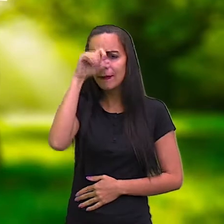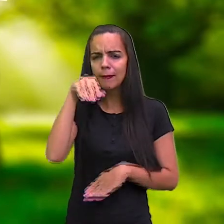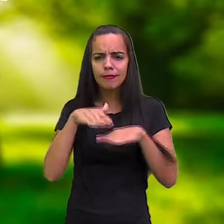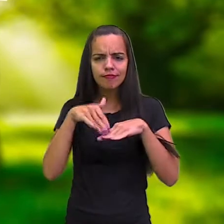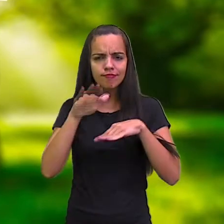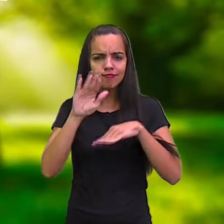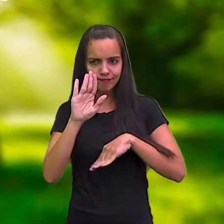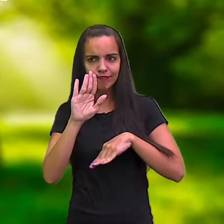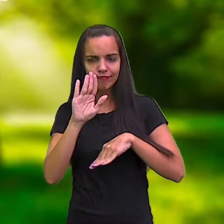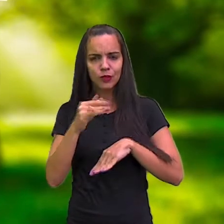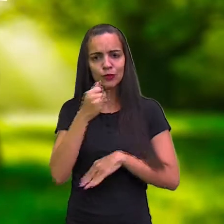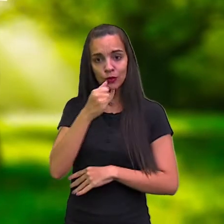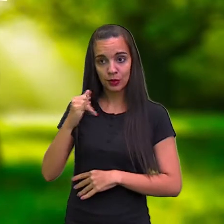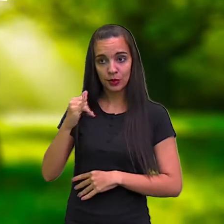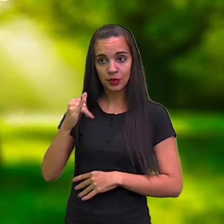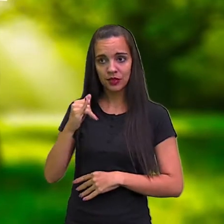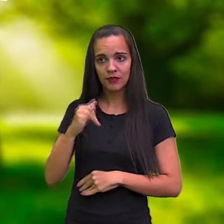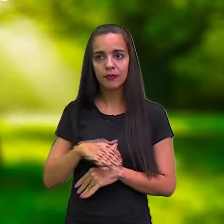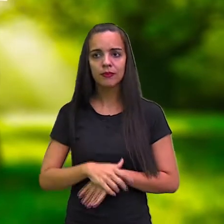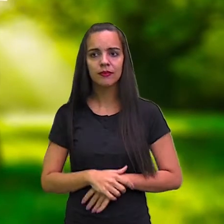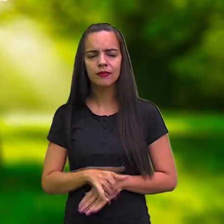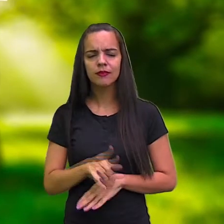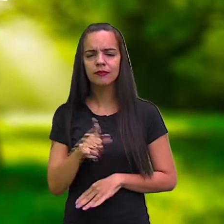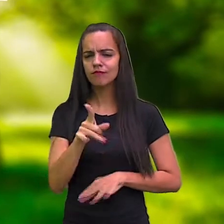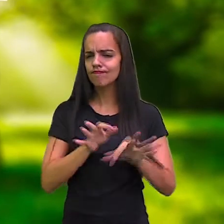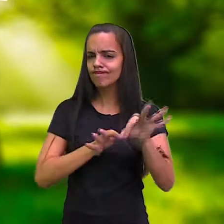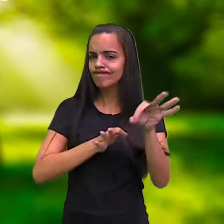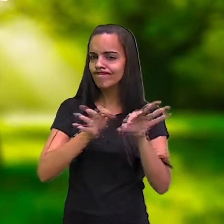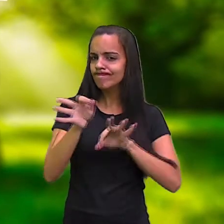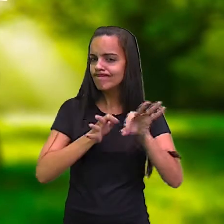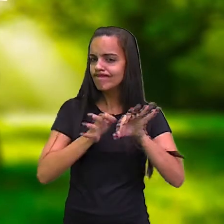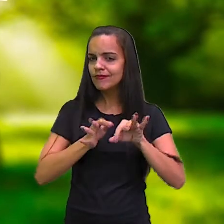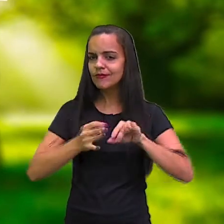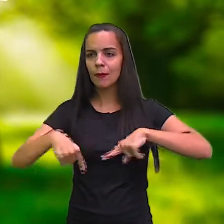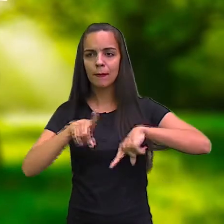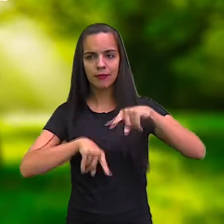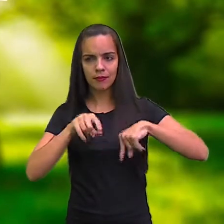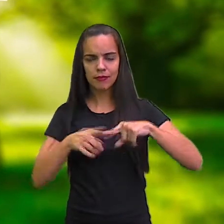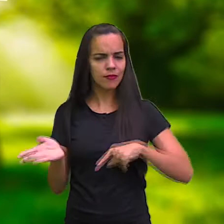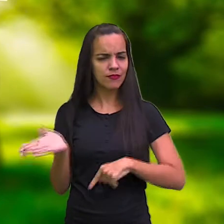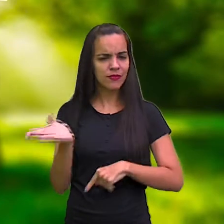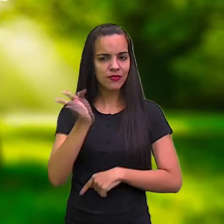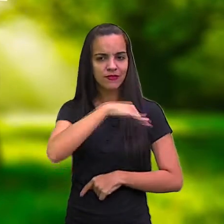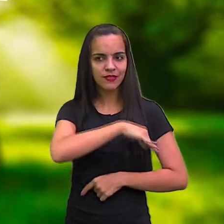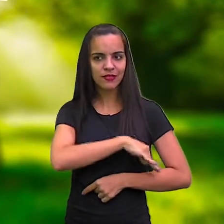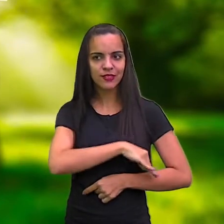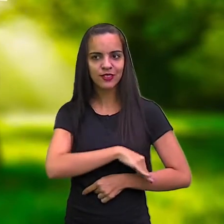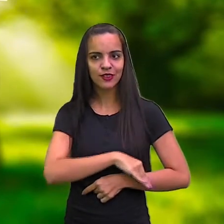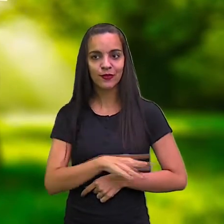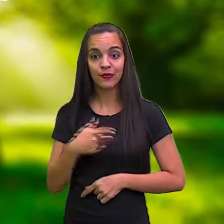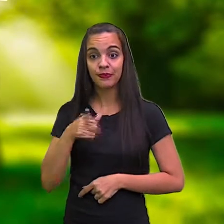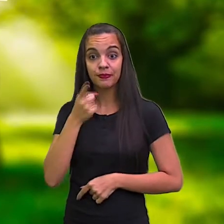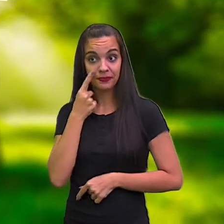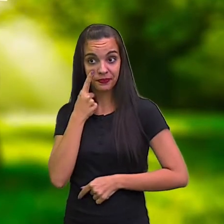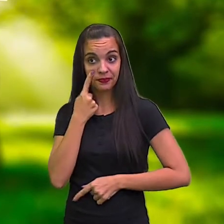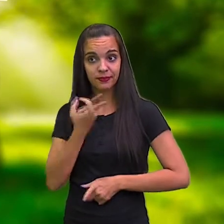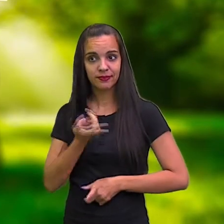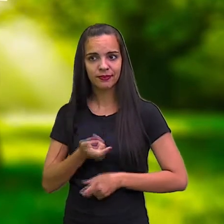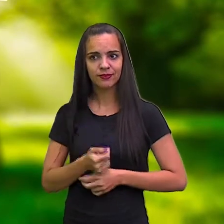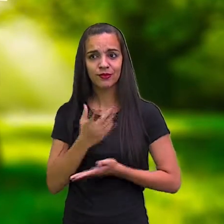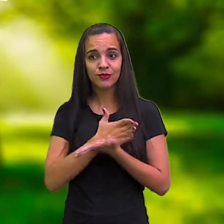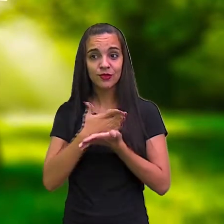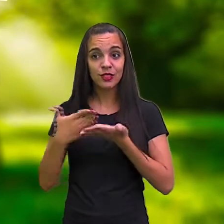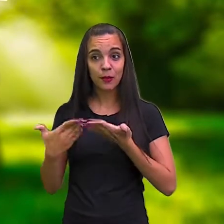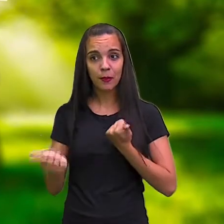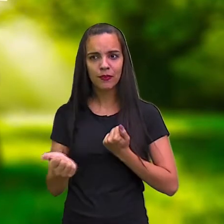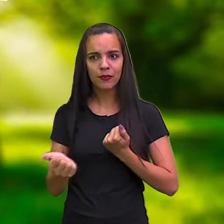das energias. Então, prepara seu material e vem comigo. Olha só, para começar, a